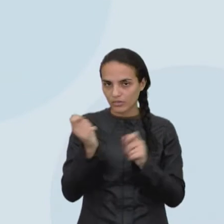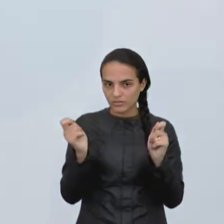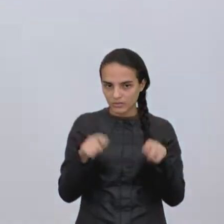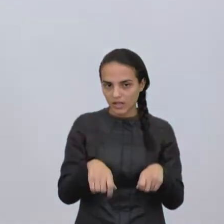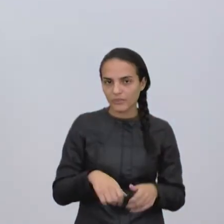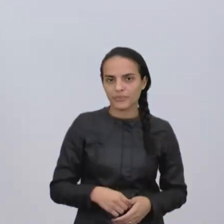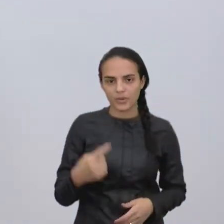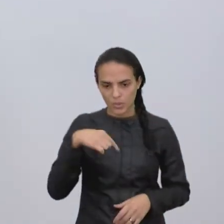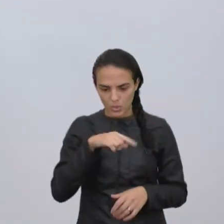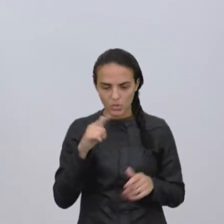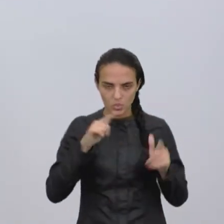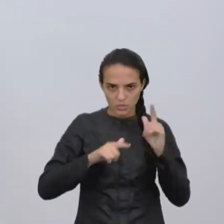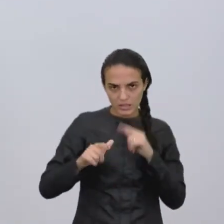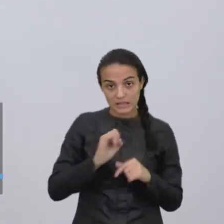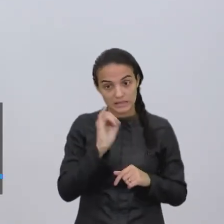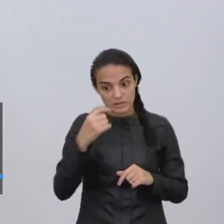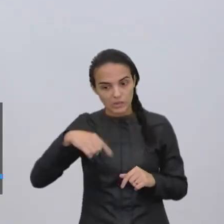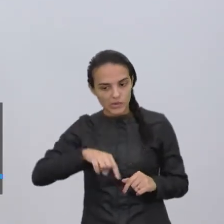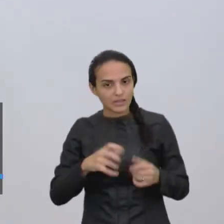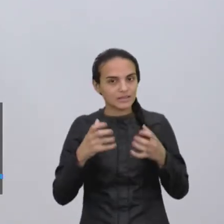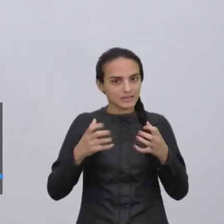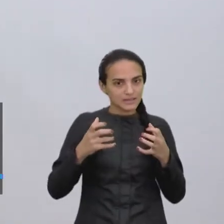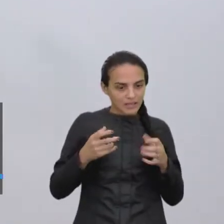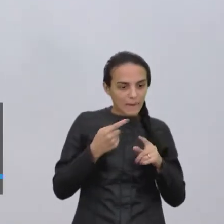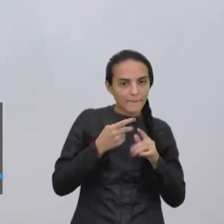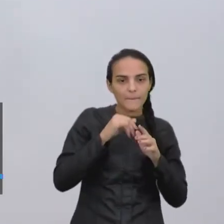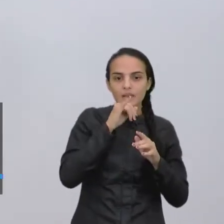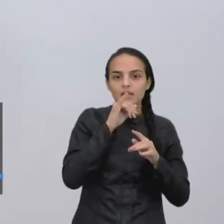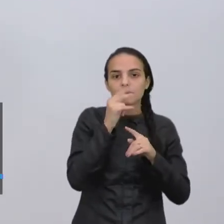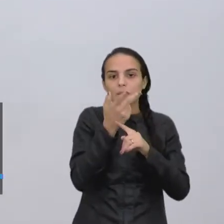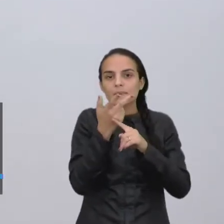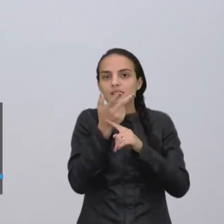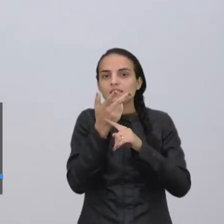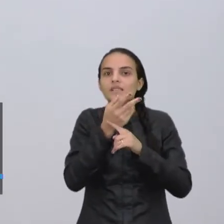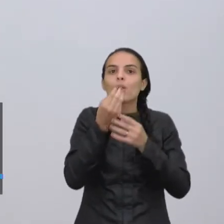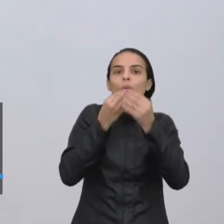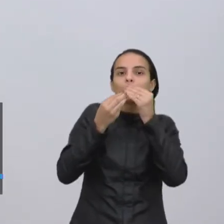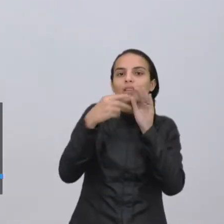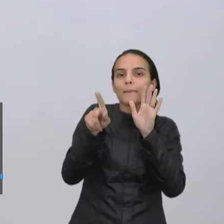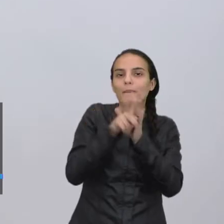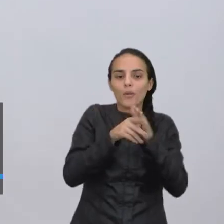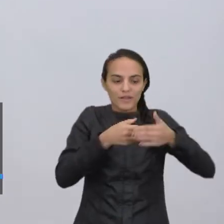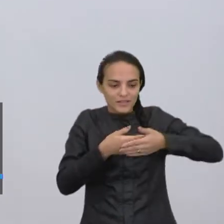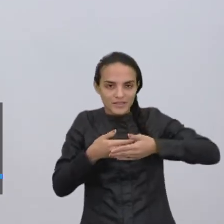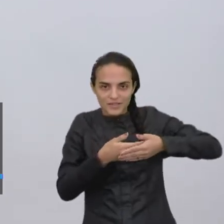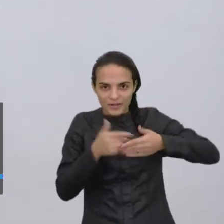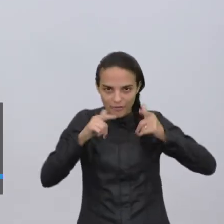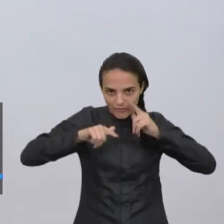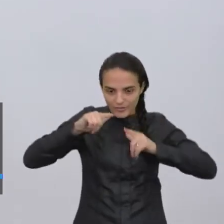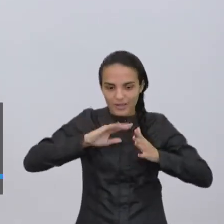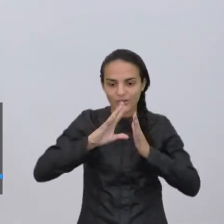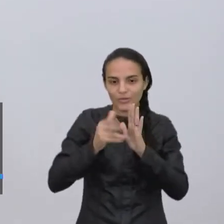gente consegue, se a gente quiser fazer uma pesquisa sobre papinha de neném, será que eu consigo investigar todas as